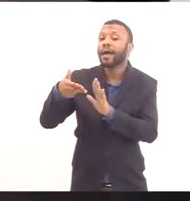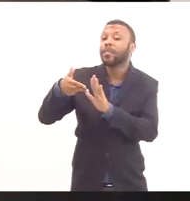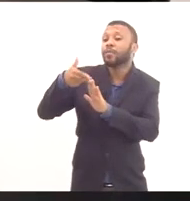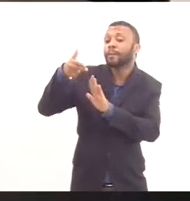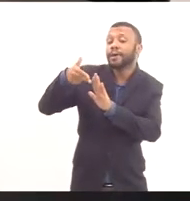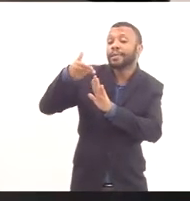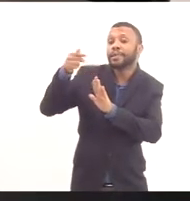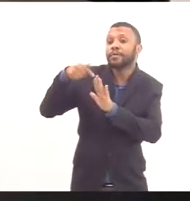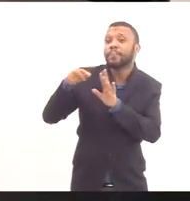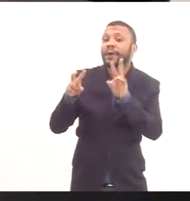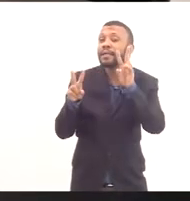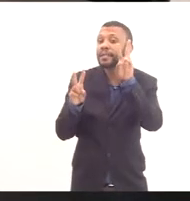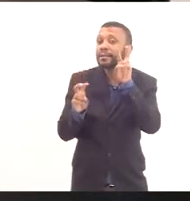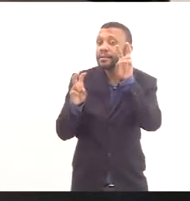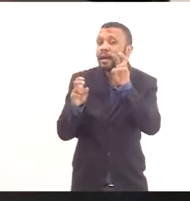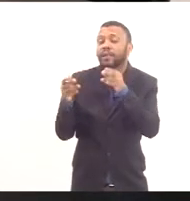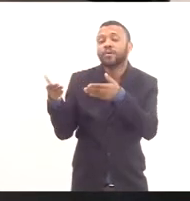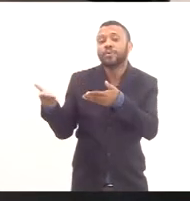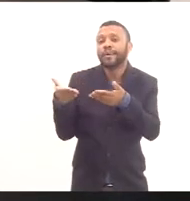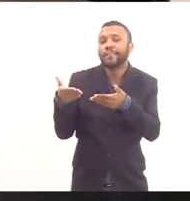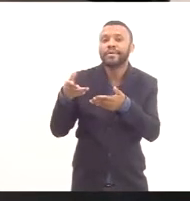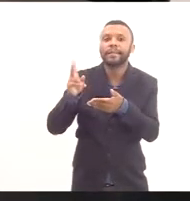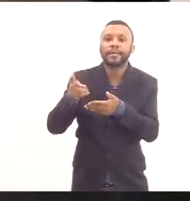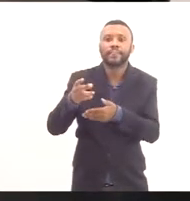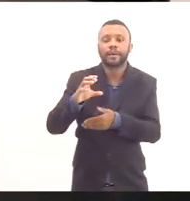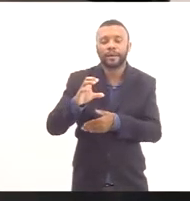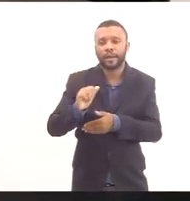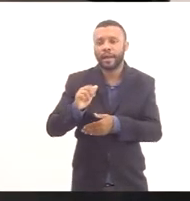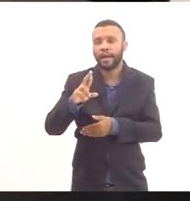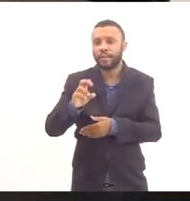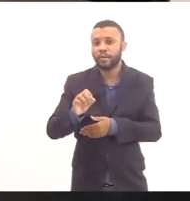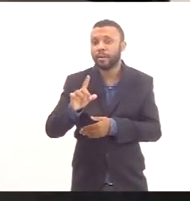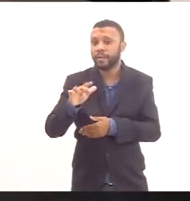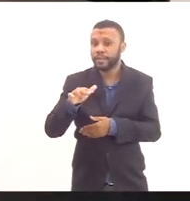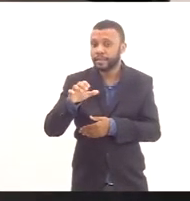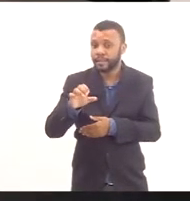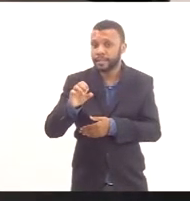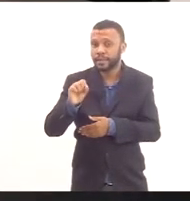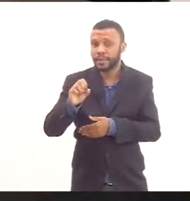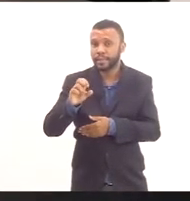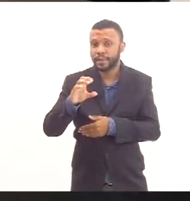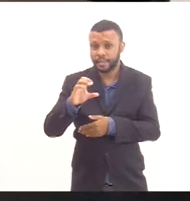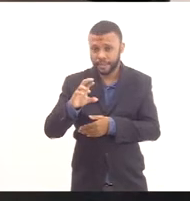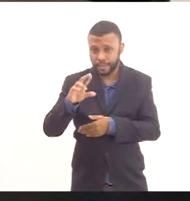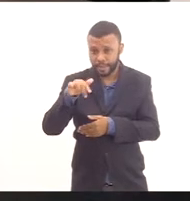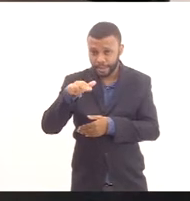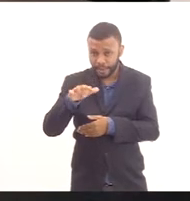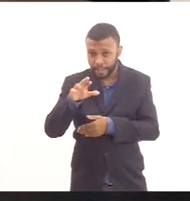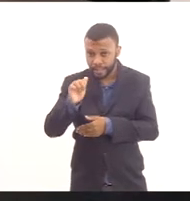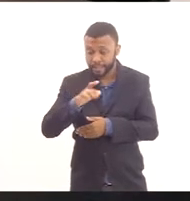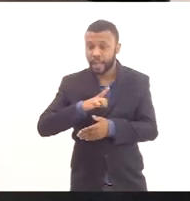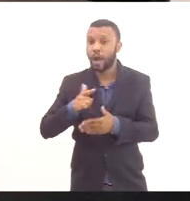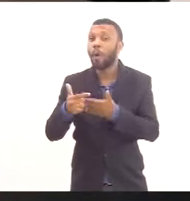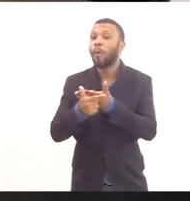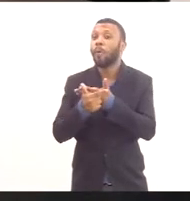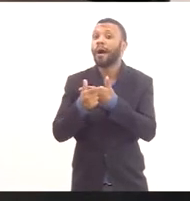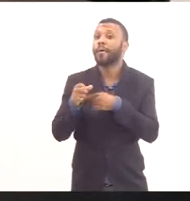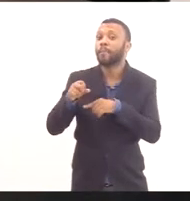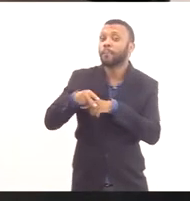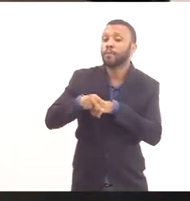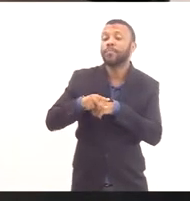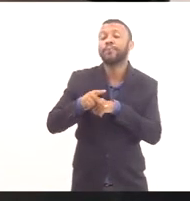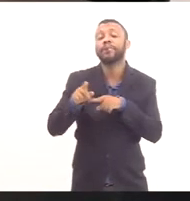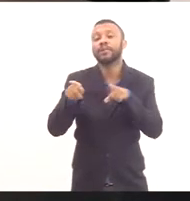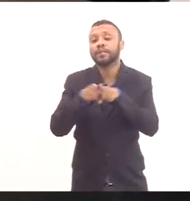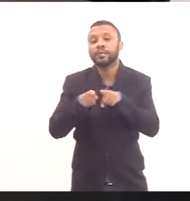citada aqui convocada todas as vezes que era Caroline Cerqueira de que estaria ocupando um cargo inclusive e